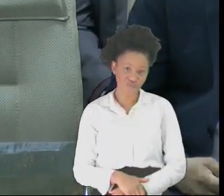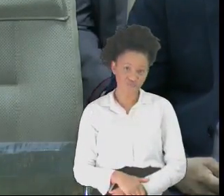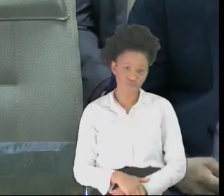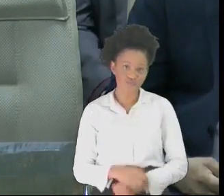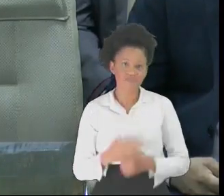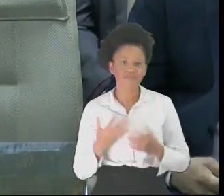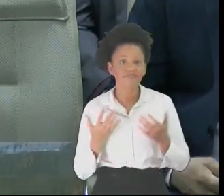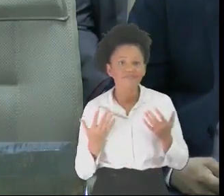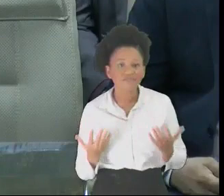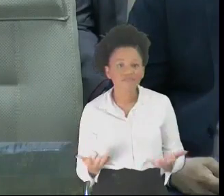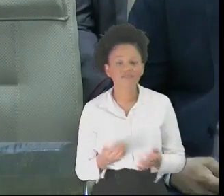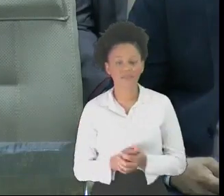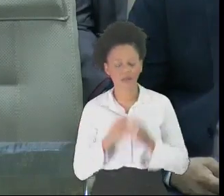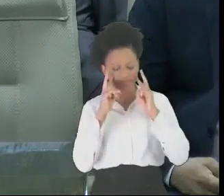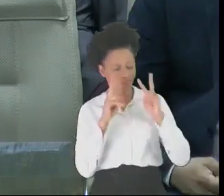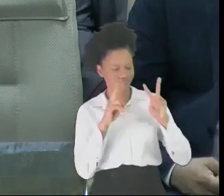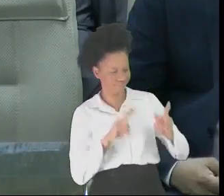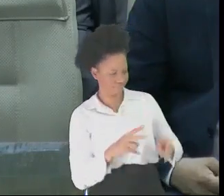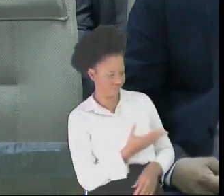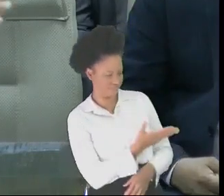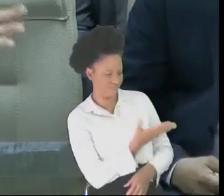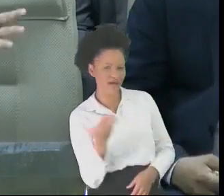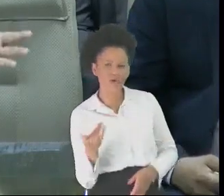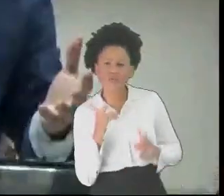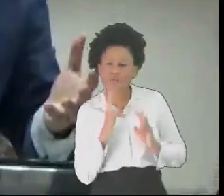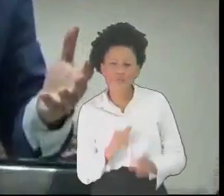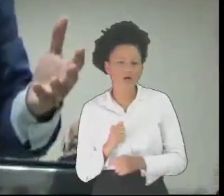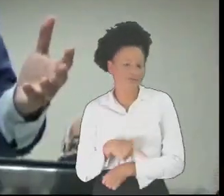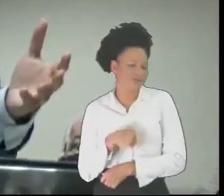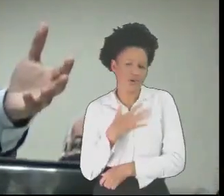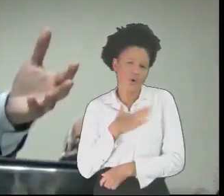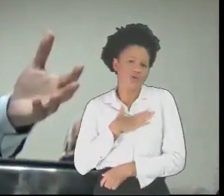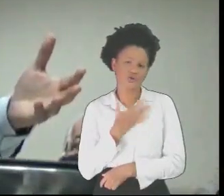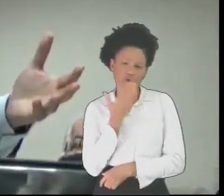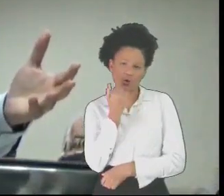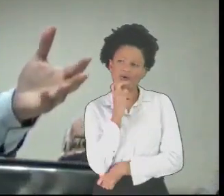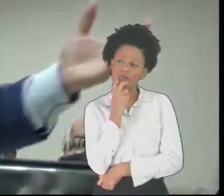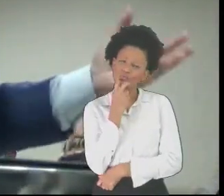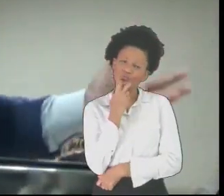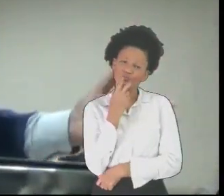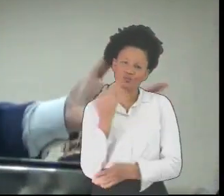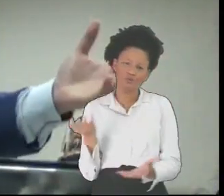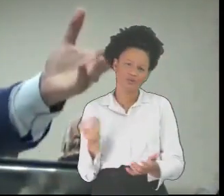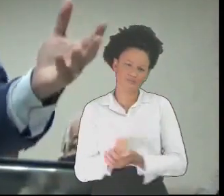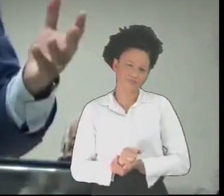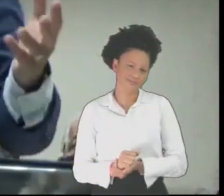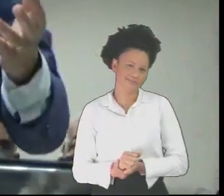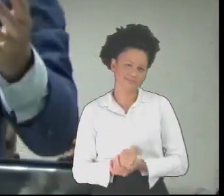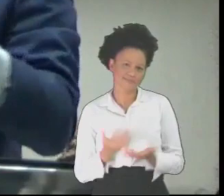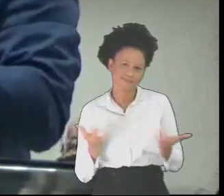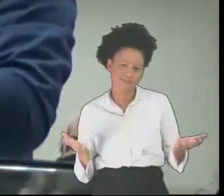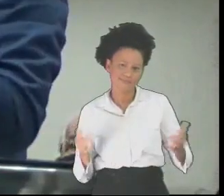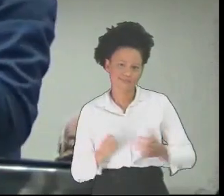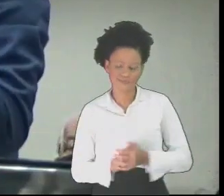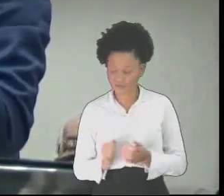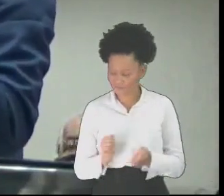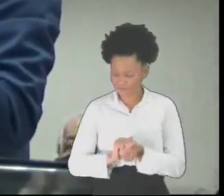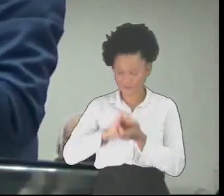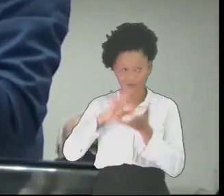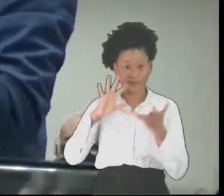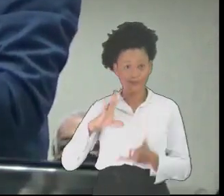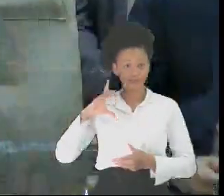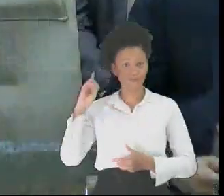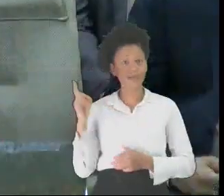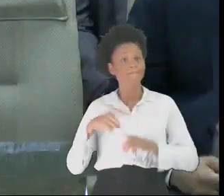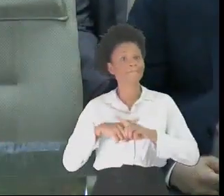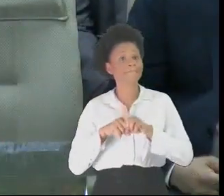Então, talvez alguém olhe para você e veja você um comedor de fubá. Não é, pastor? Glória a Deus.